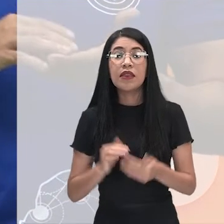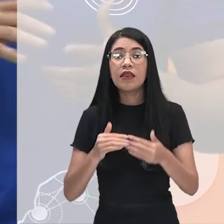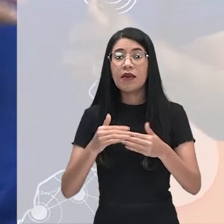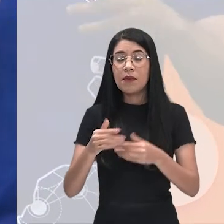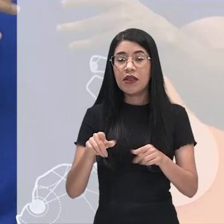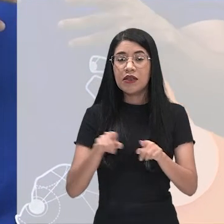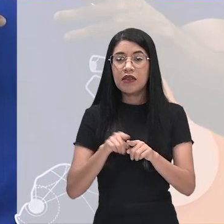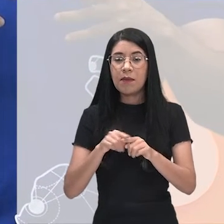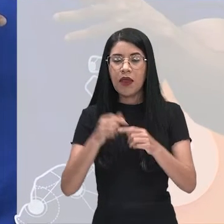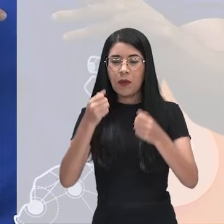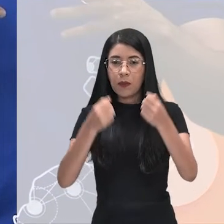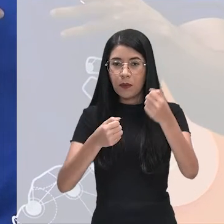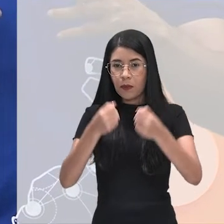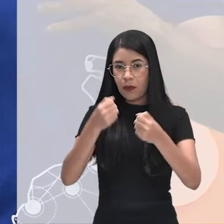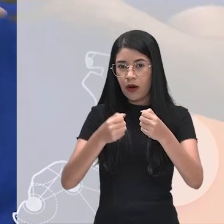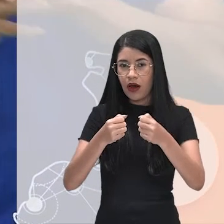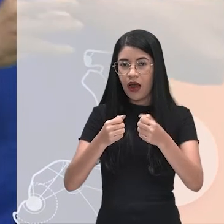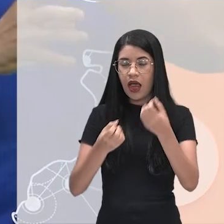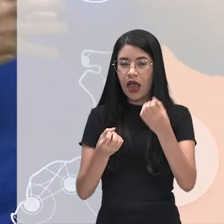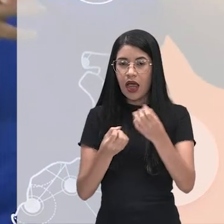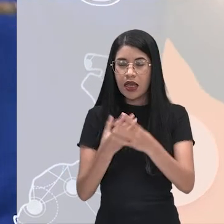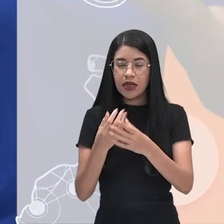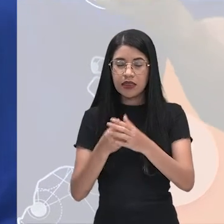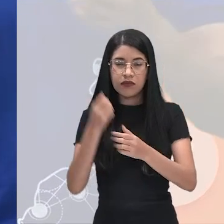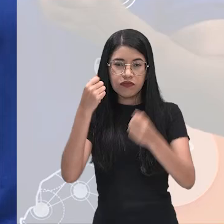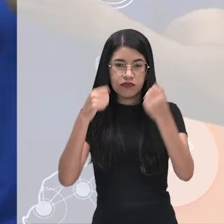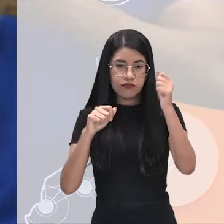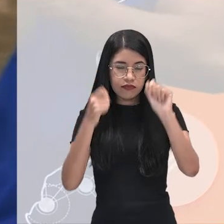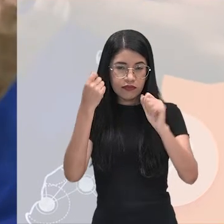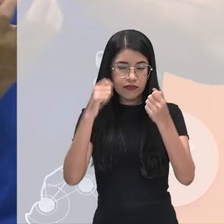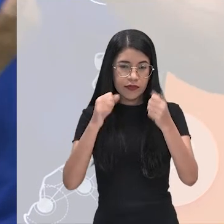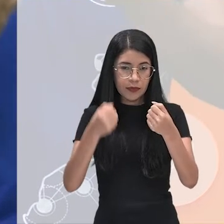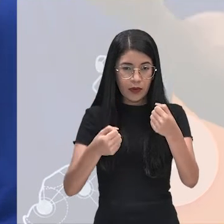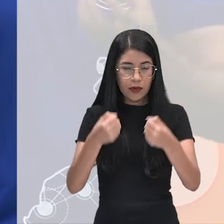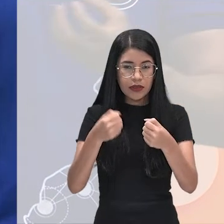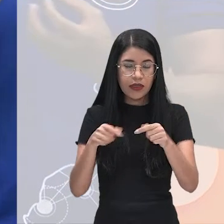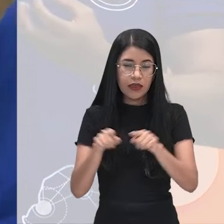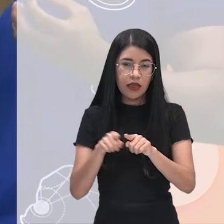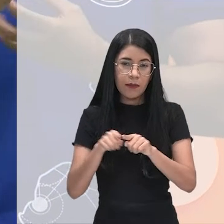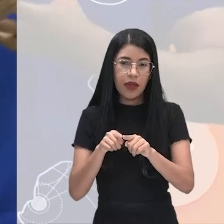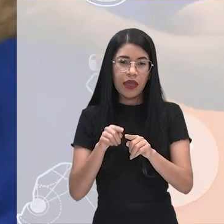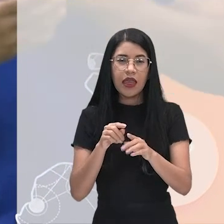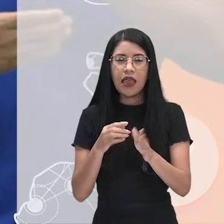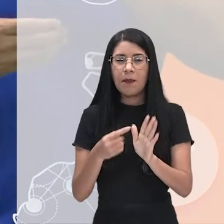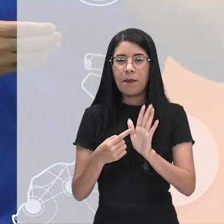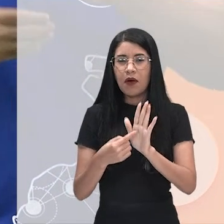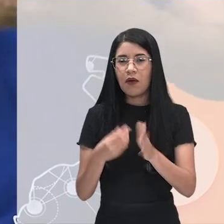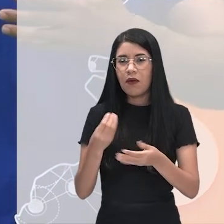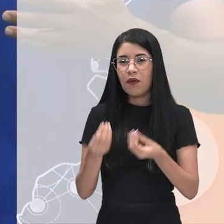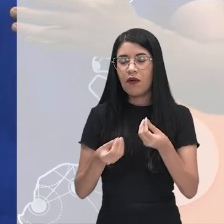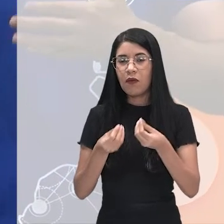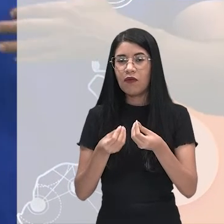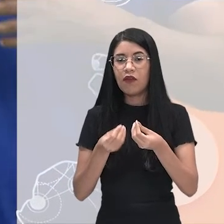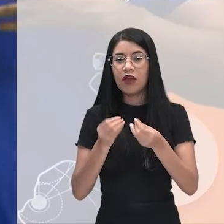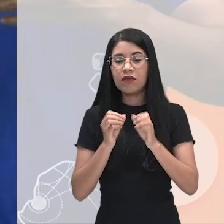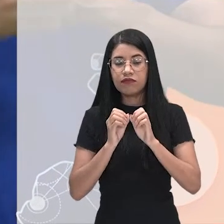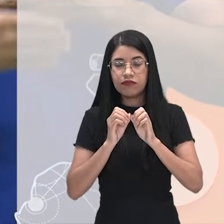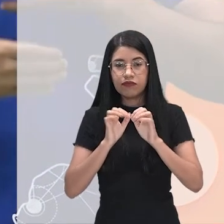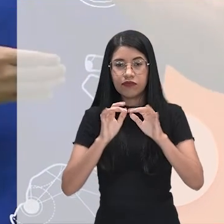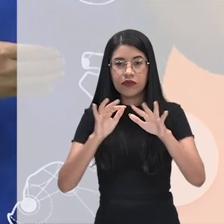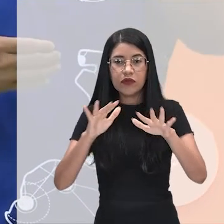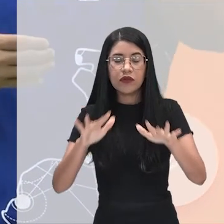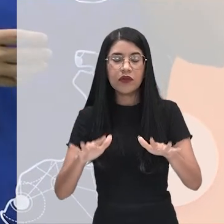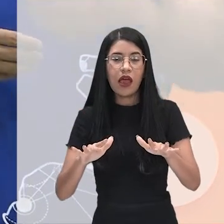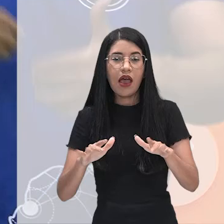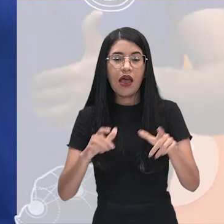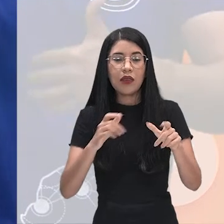dentre outros. Isso vai fazer com que a gente tenha uma troca de informação ali quase em tempo real. E à medida que os anos vão avançando,